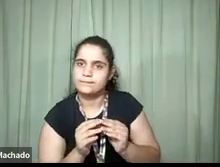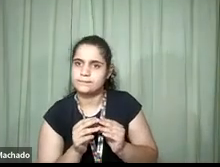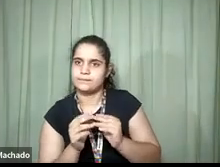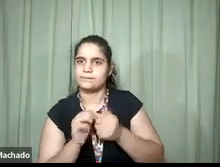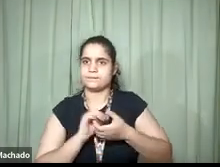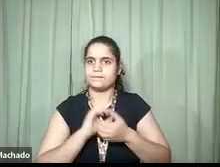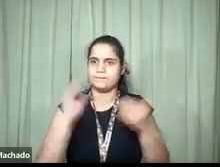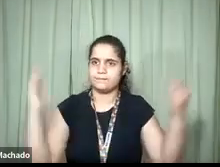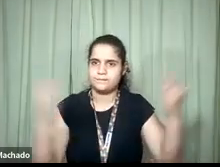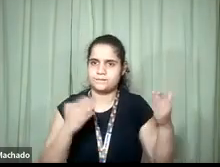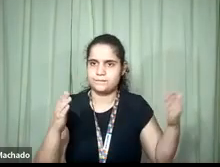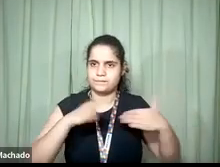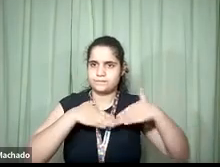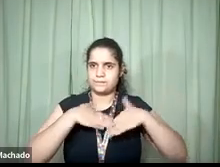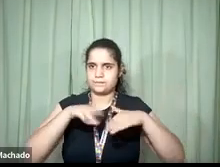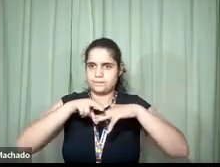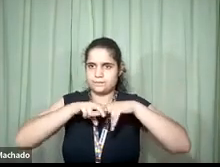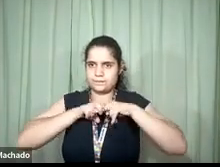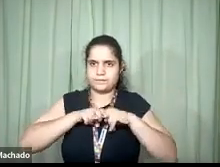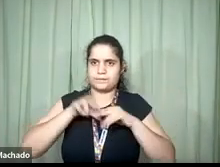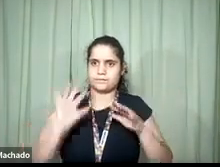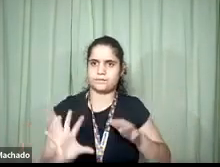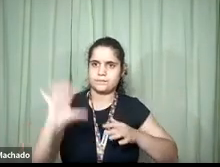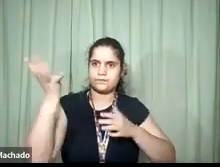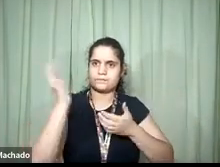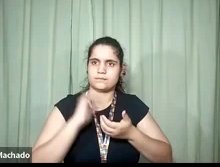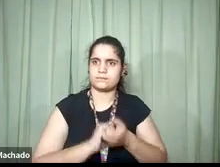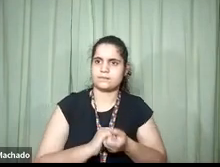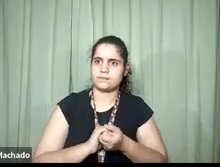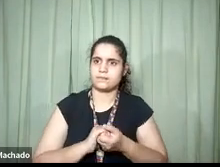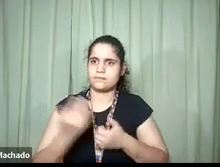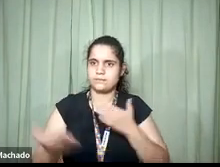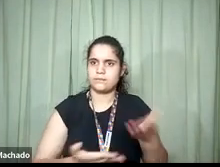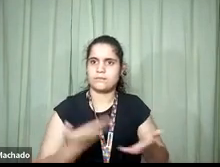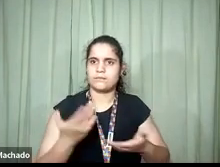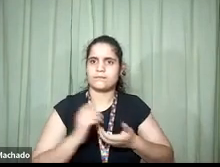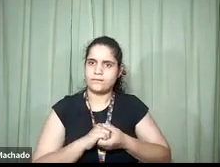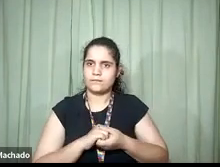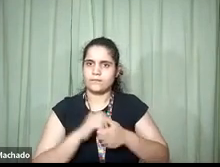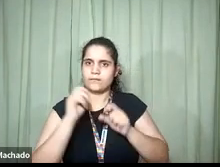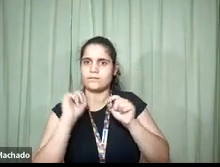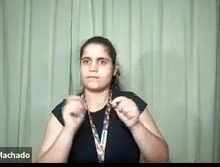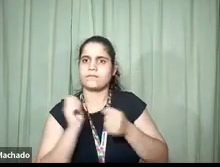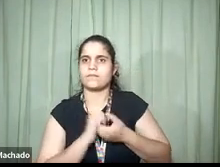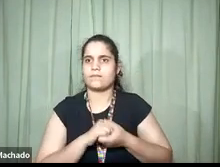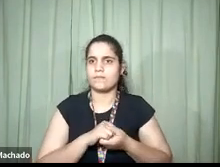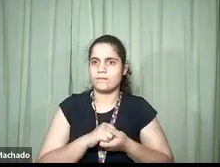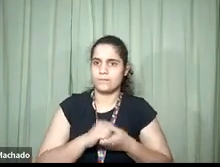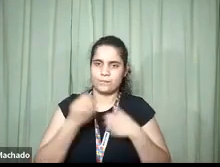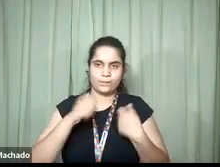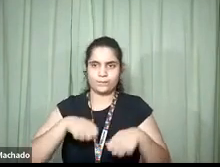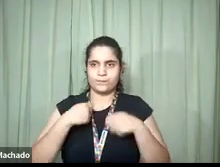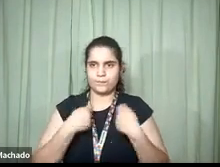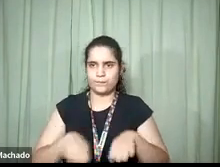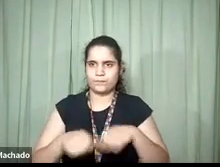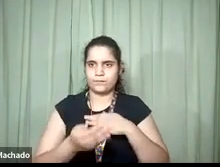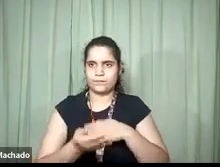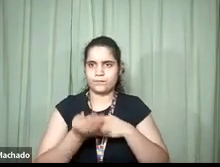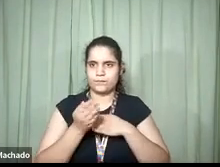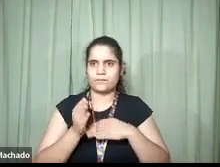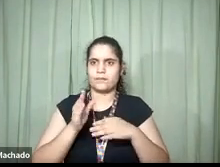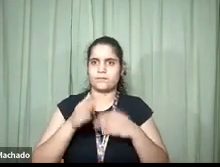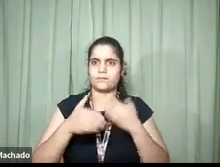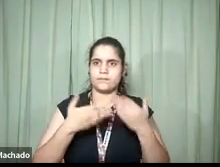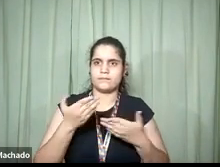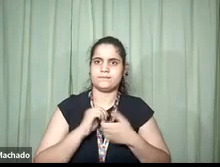Hoje, muitos casos que acontecem da intervenção precoce, né, que você não precisa de um laudo, de um diagnóstico